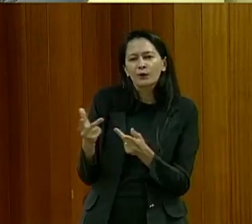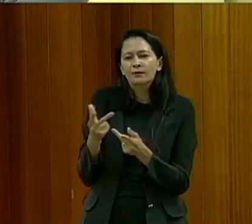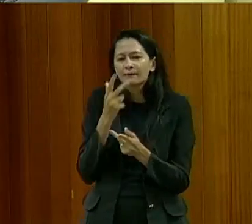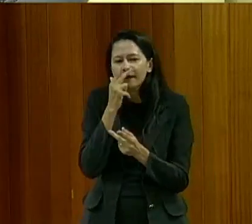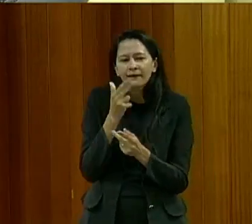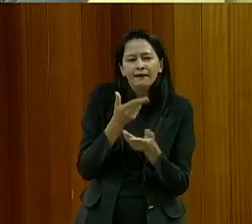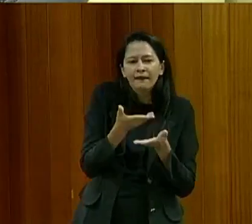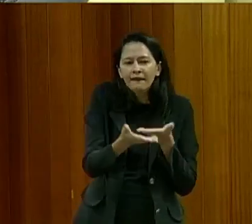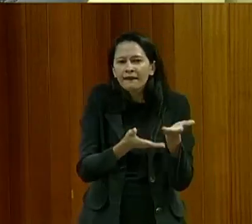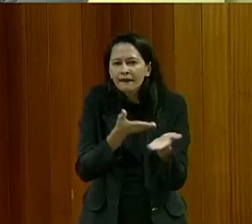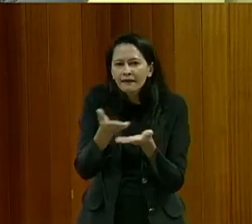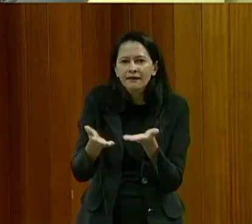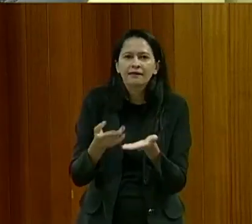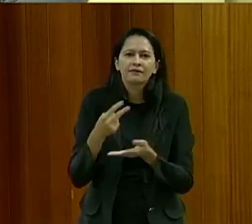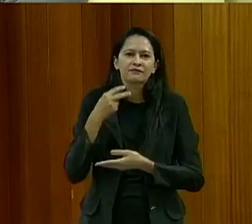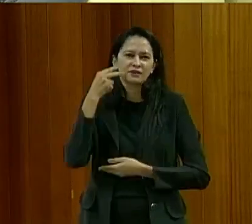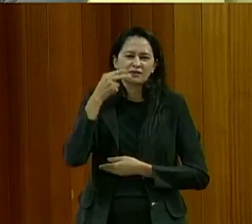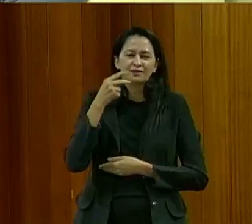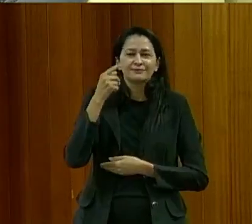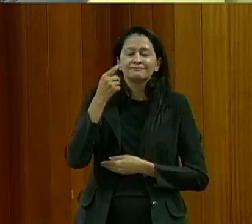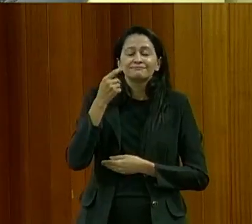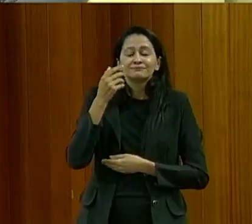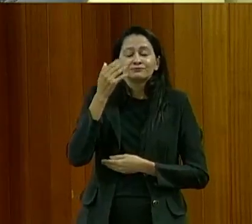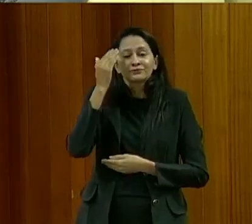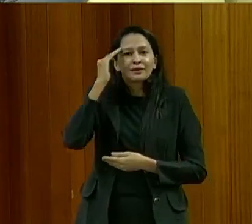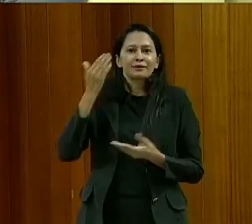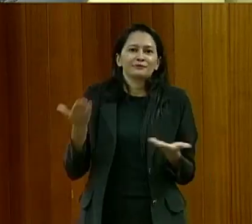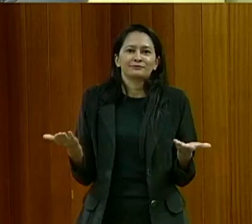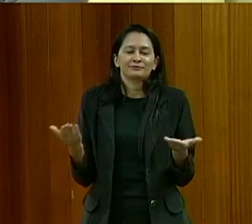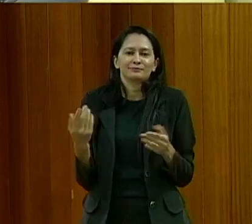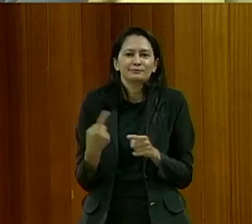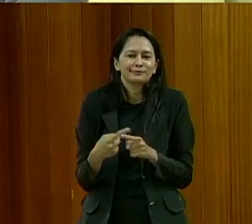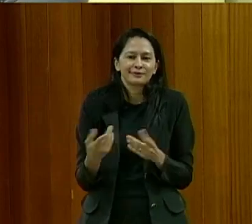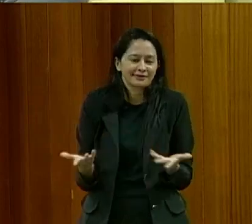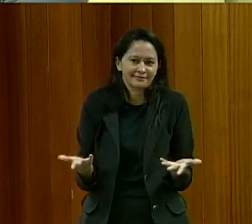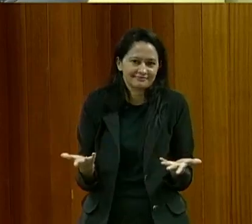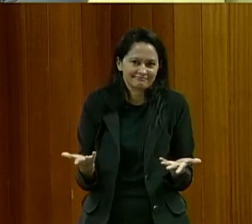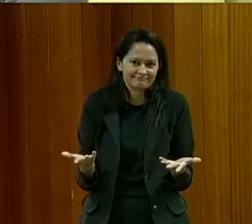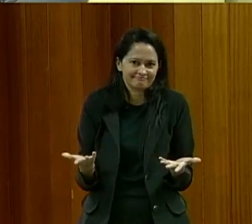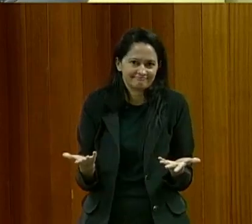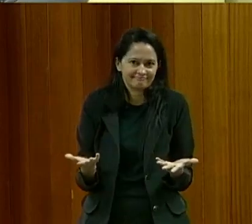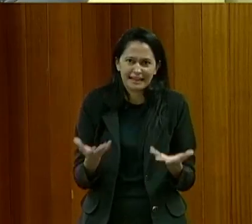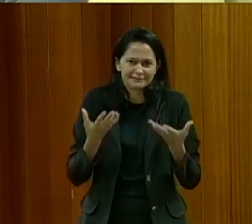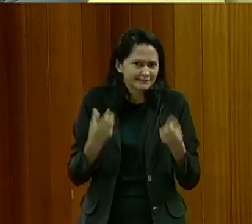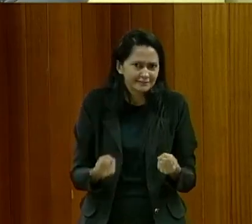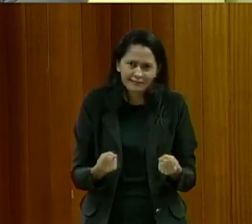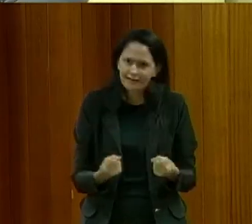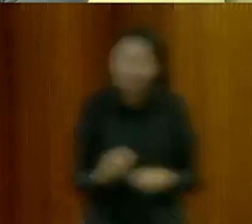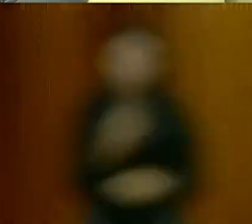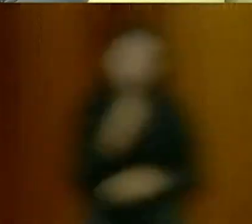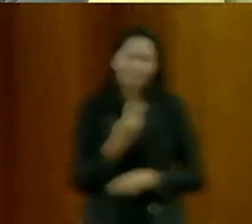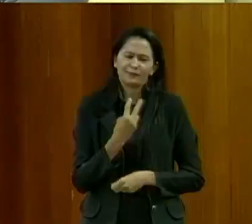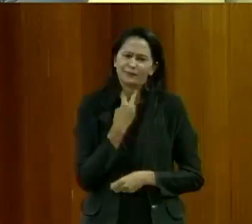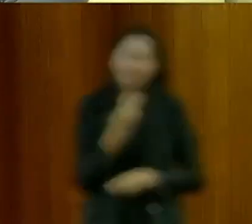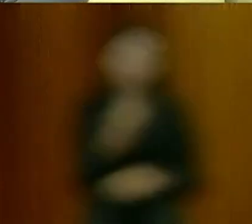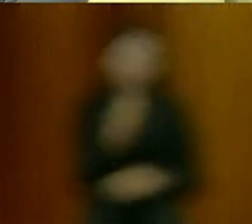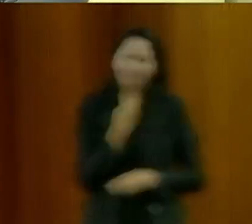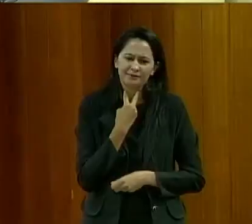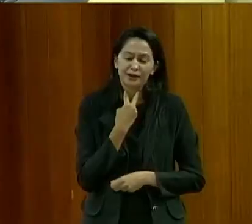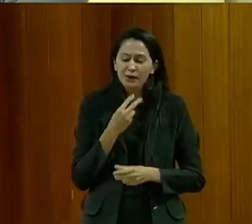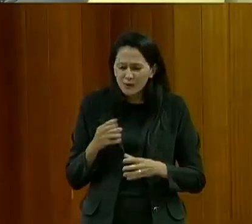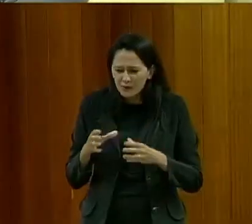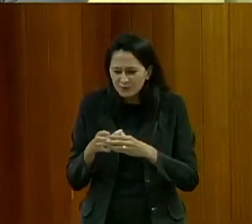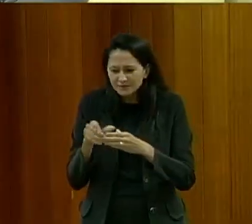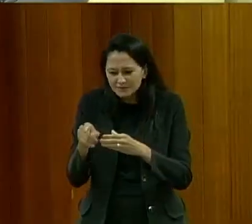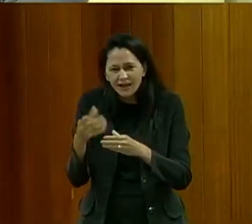dando, porque não pode um negócio desse, vereador Mauro Rubens, não pode um negócio desse. Isso é inaceitável um negócio desse, inaceitável o que essa